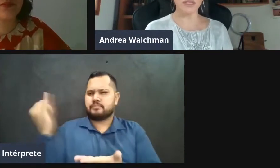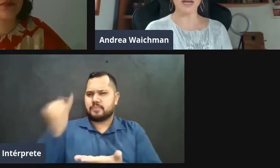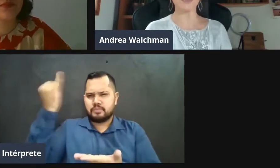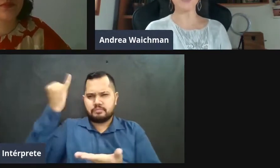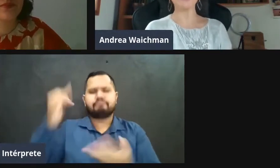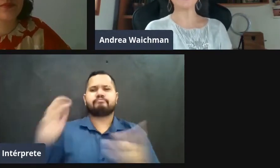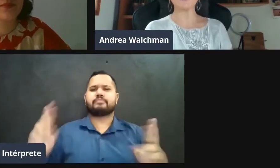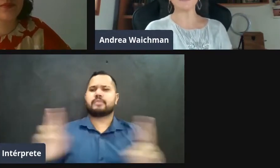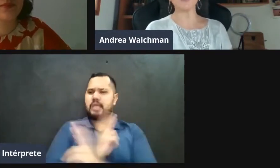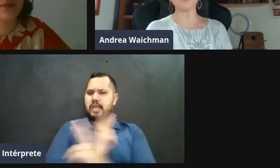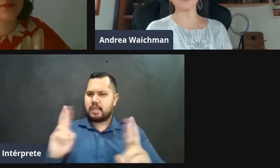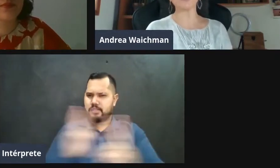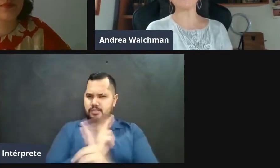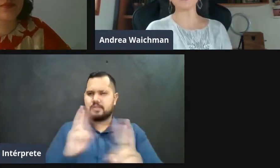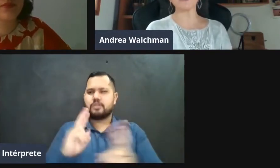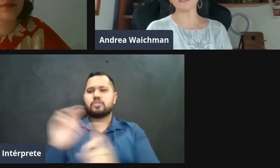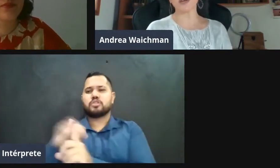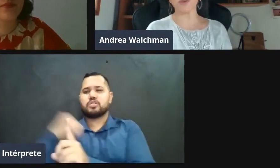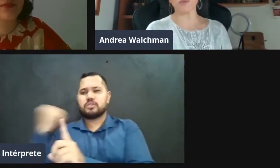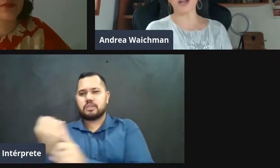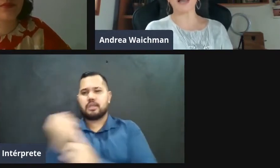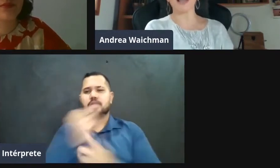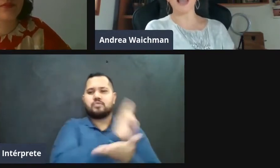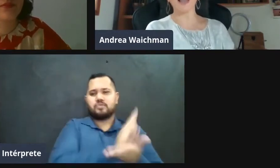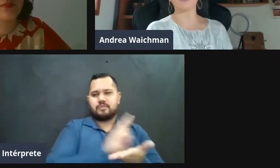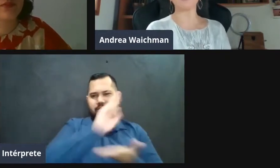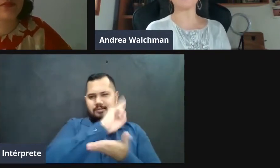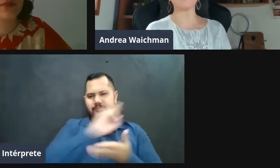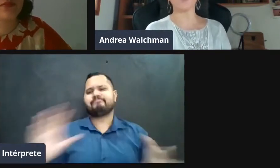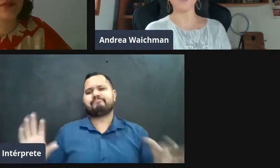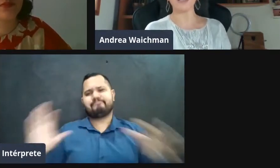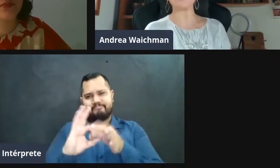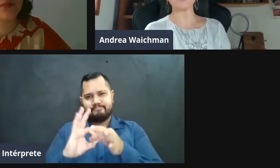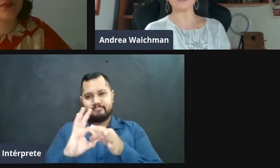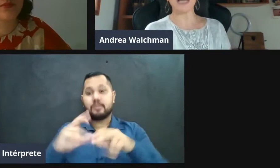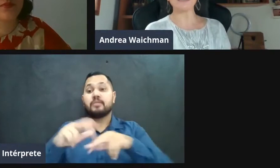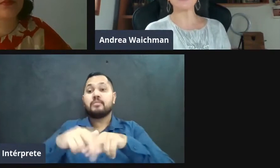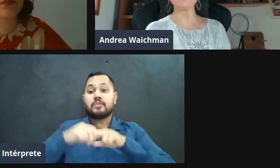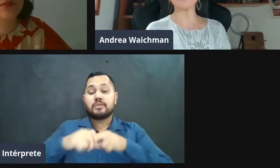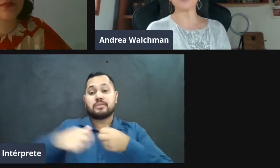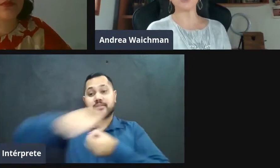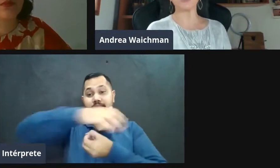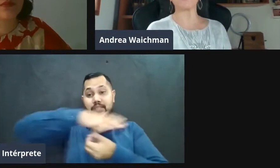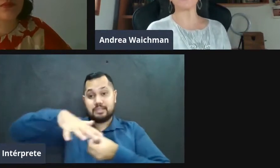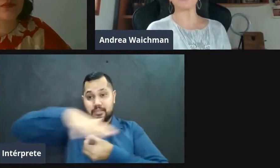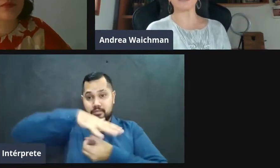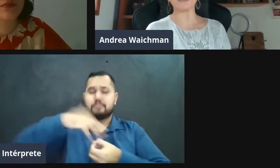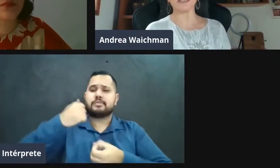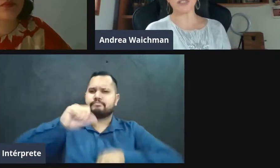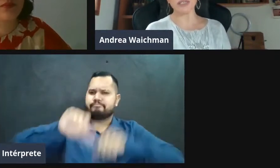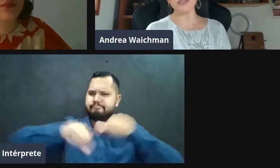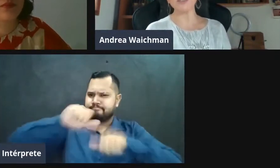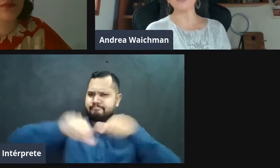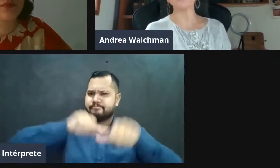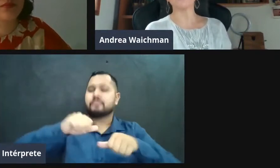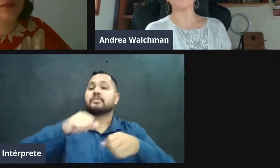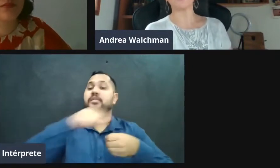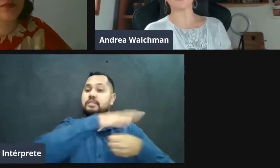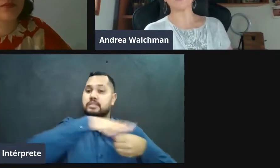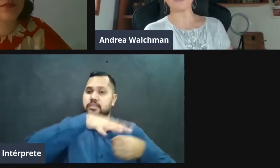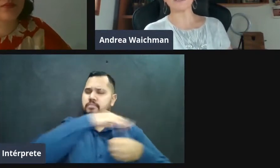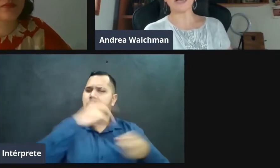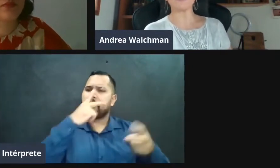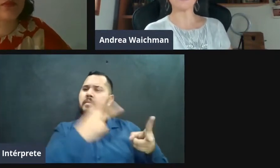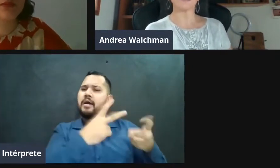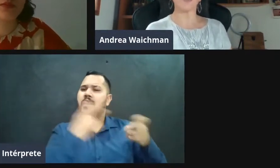com a sociedade. E é nesse sentido que a gente precisa reformular a extensão. A sociedade tem sentido que a universidade está distante,